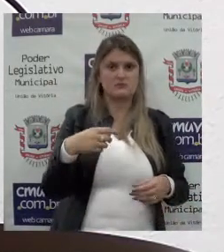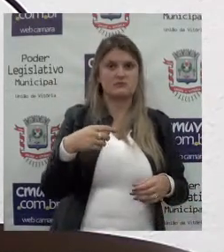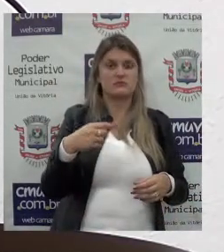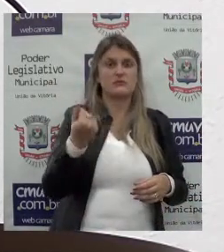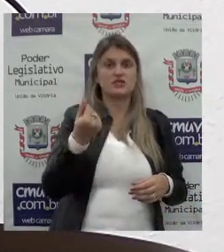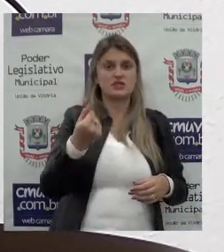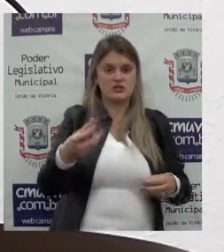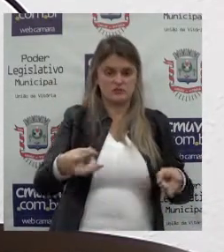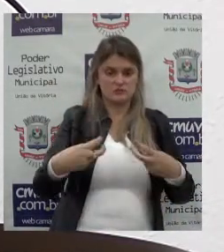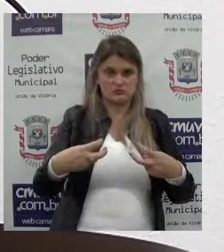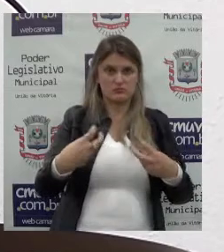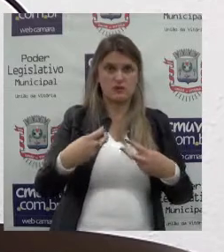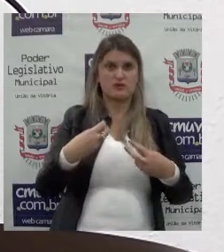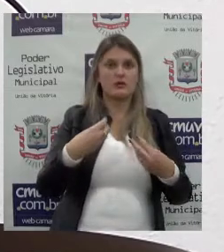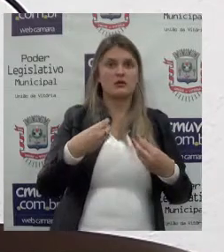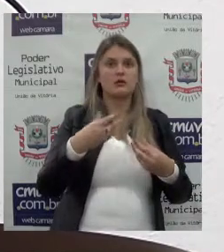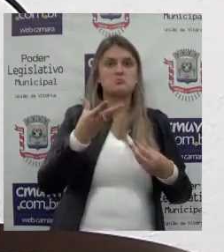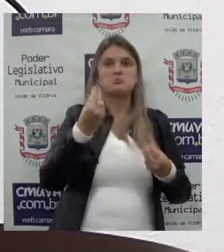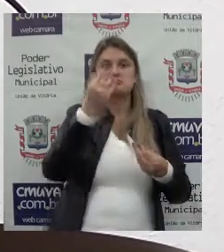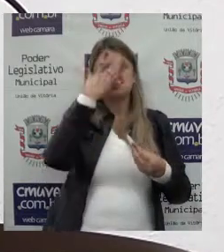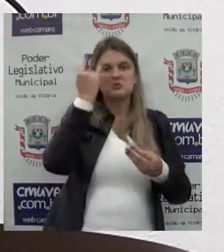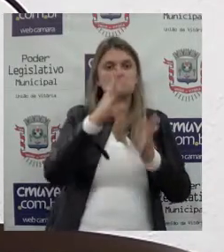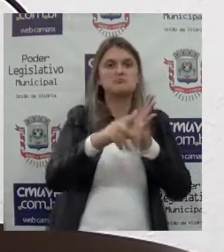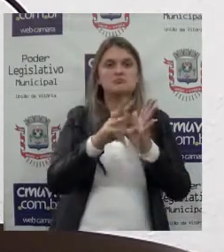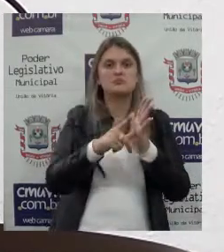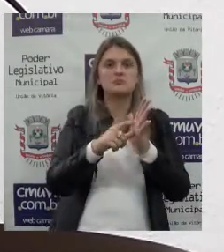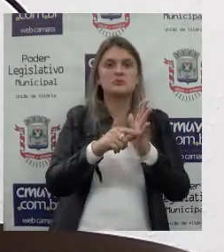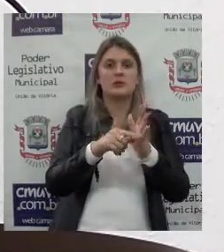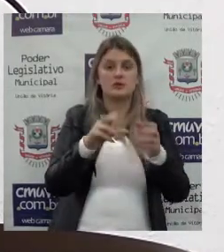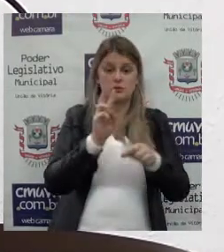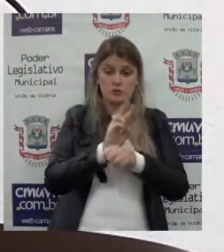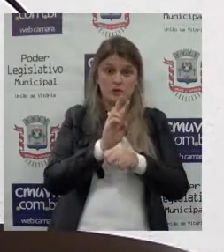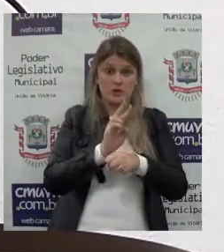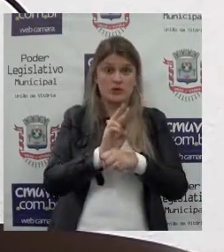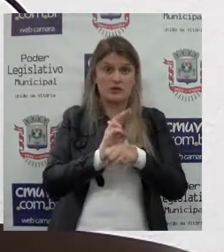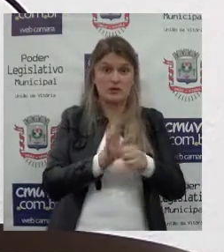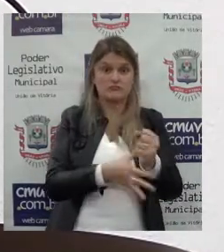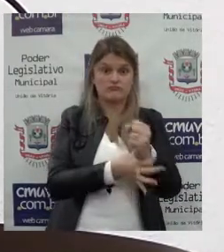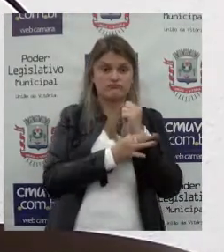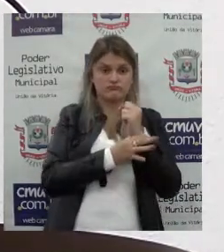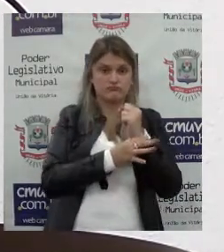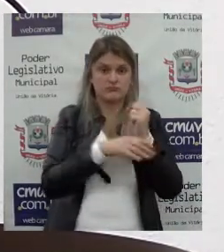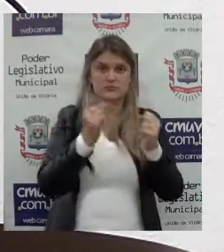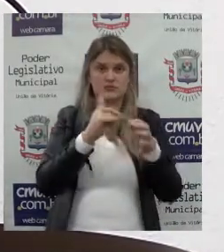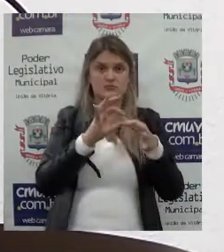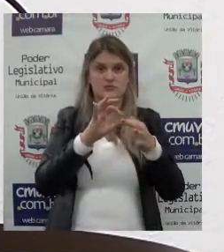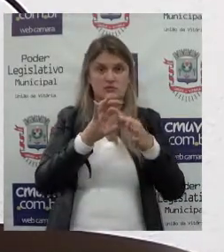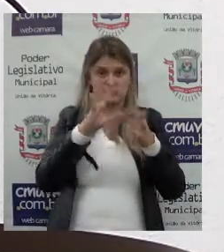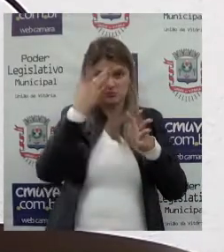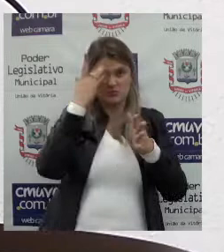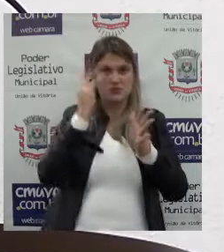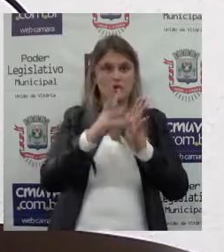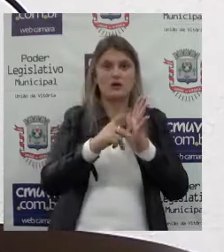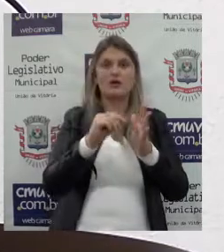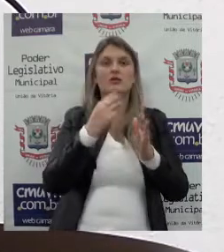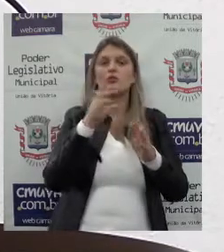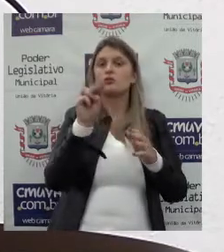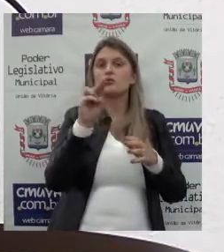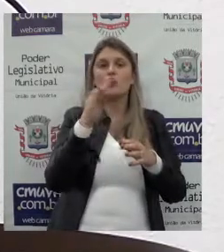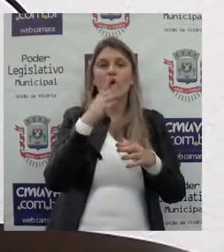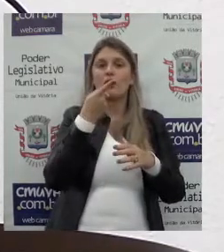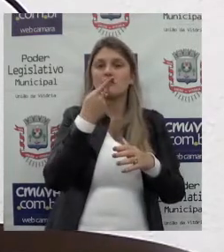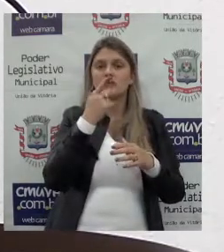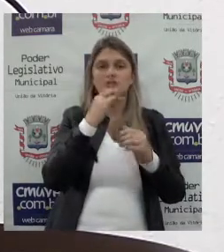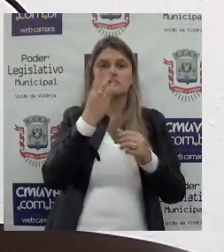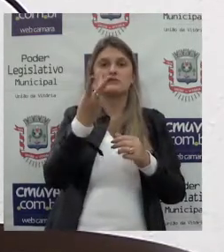Até quando os bancos querem investir realmente na segurança? Eles anunciam, sei lá, que se investe em segurança. Onde está o investimento? Nas caixas eletrônicas.